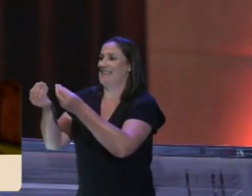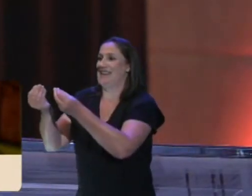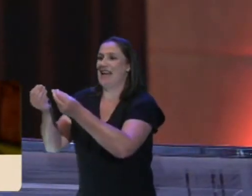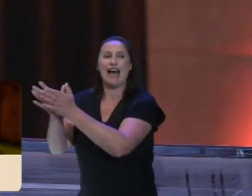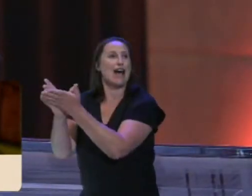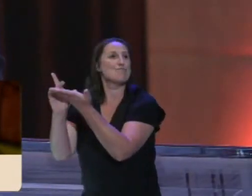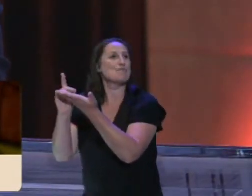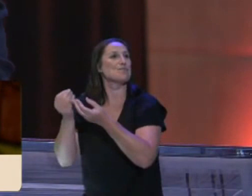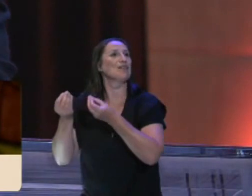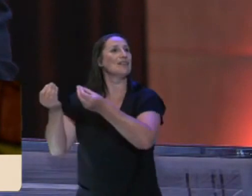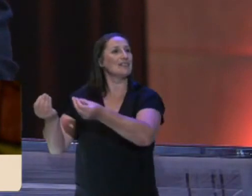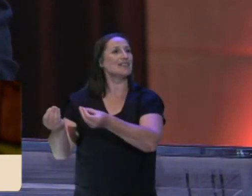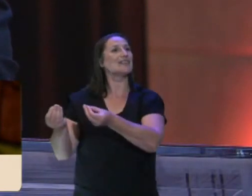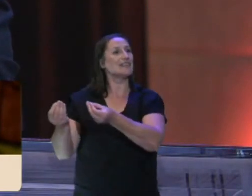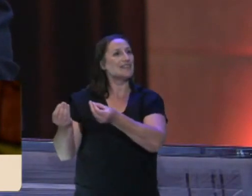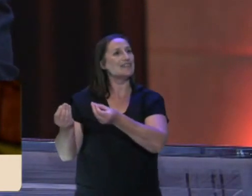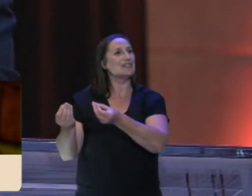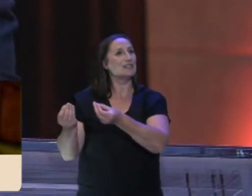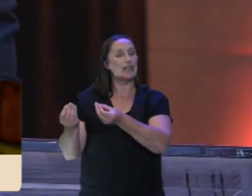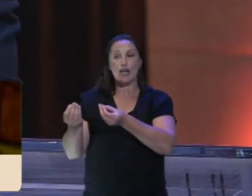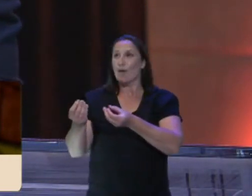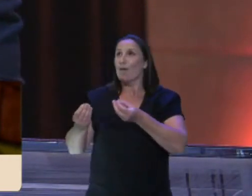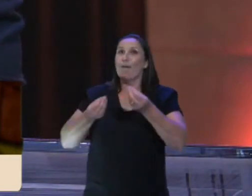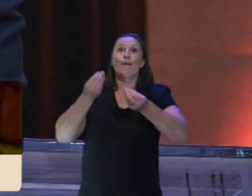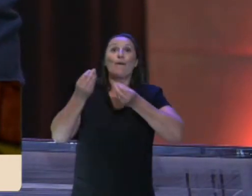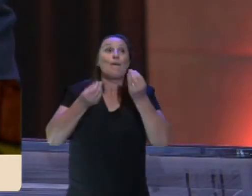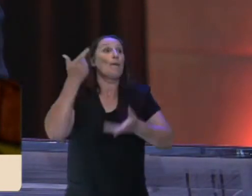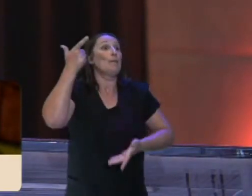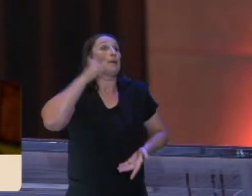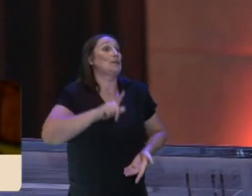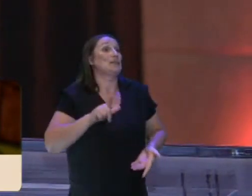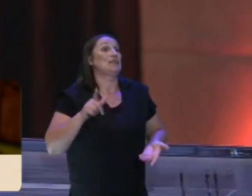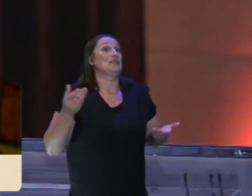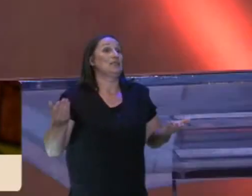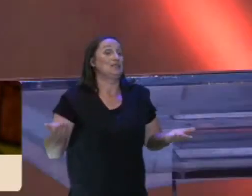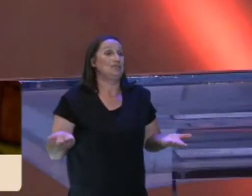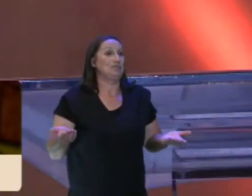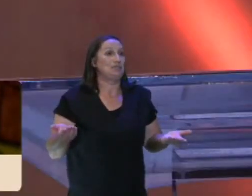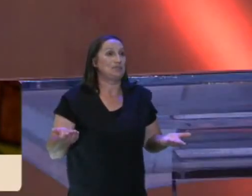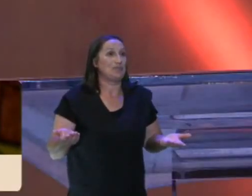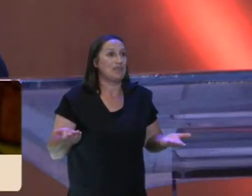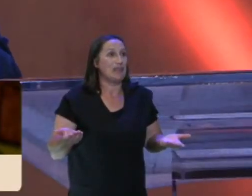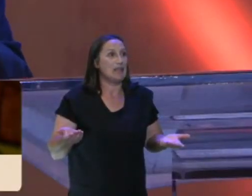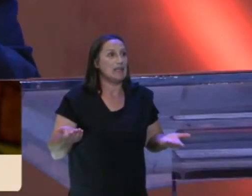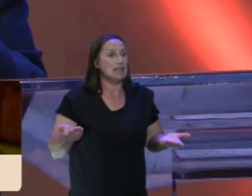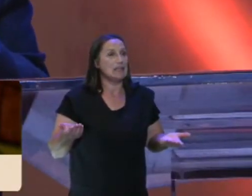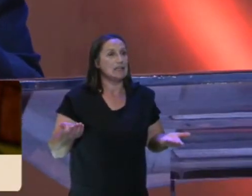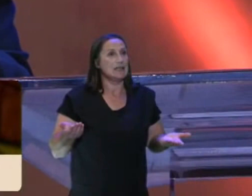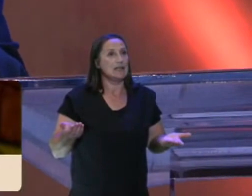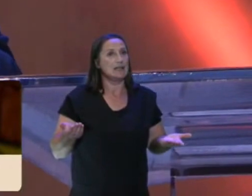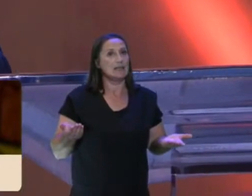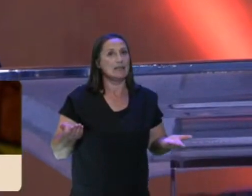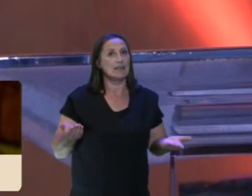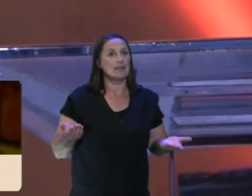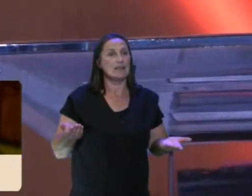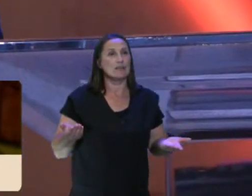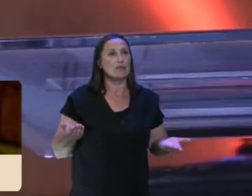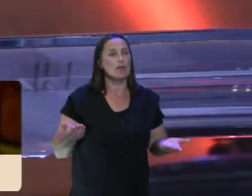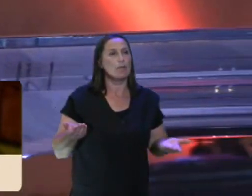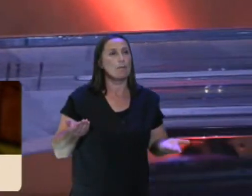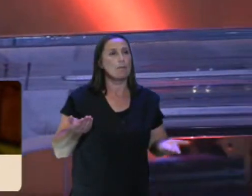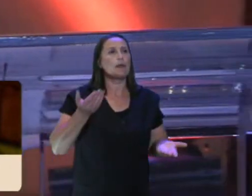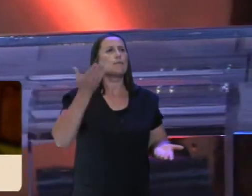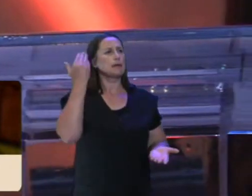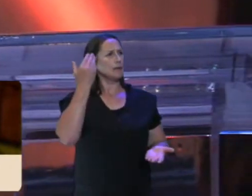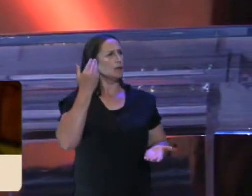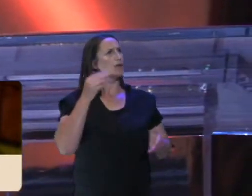avião. Eu falei assim: como é que ele conseguiu isso? Outro dia, o presidente, na época era o Fernando